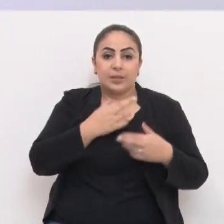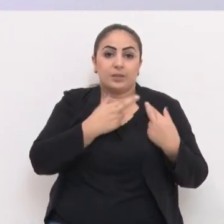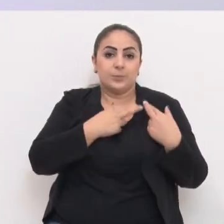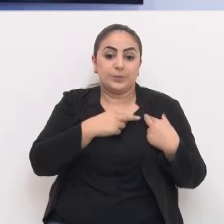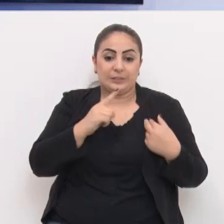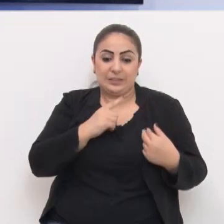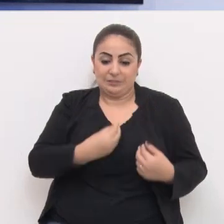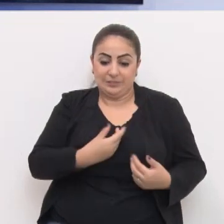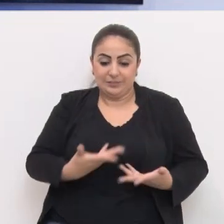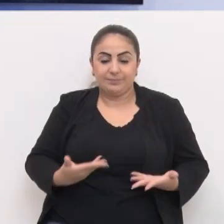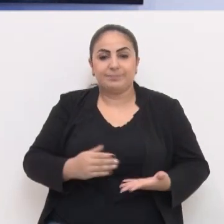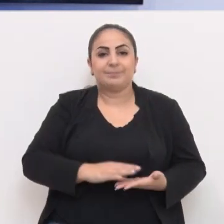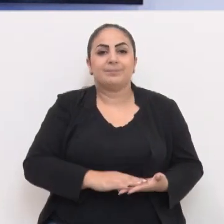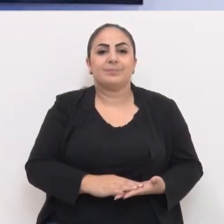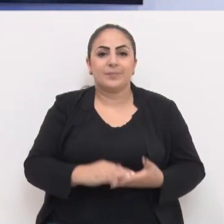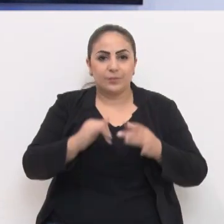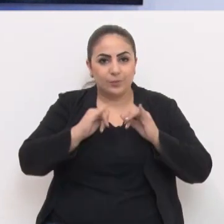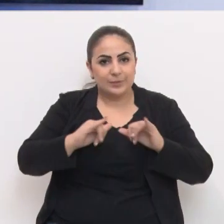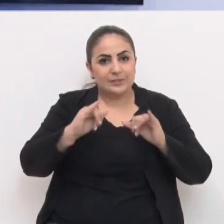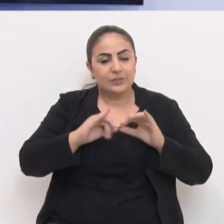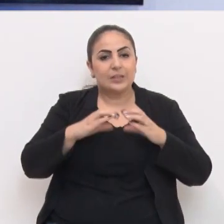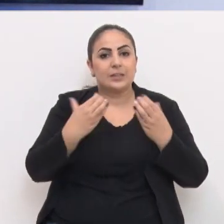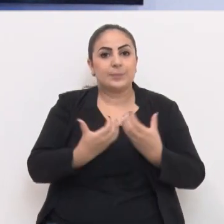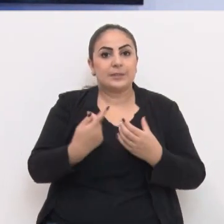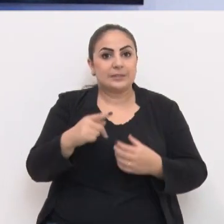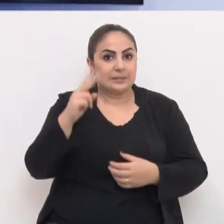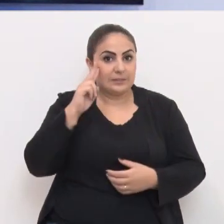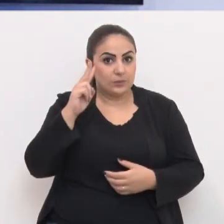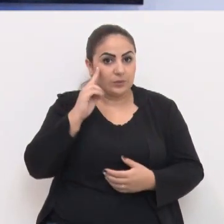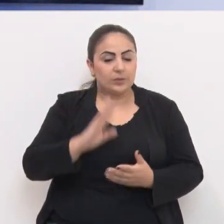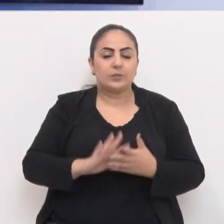aquele estado. E o Jornal da Câmara desta